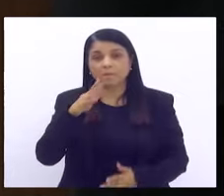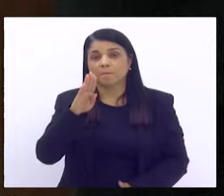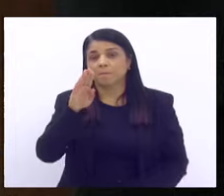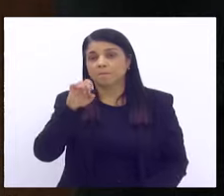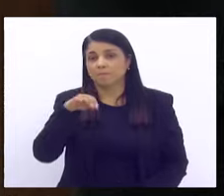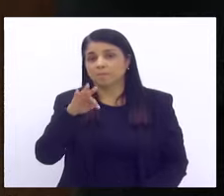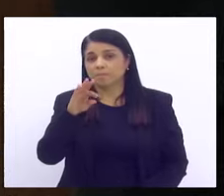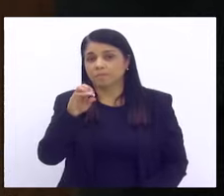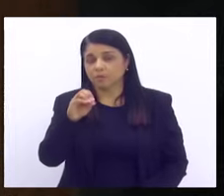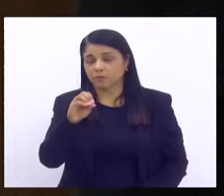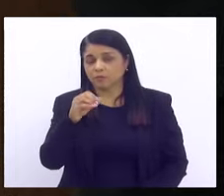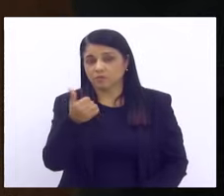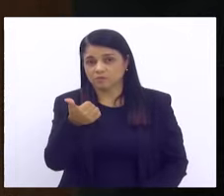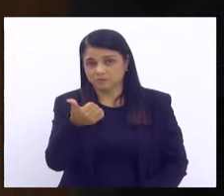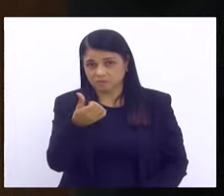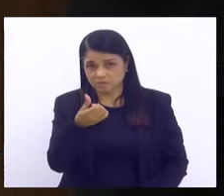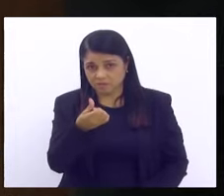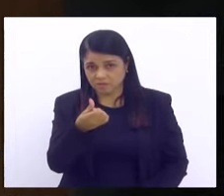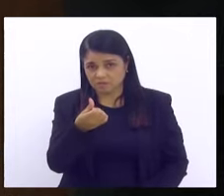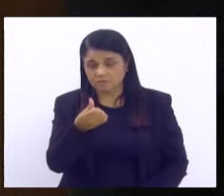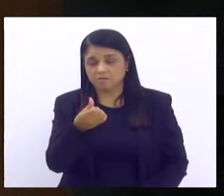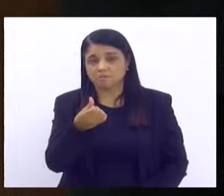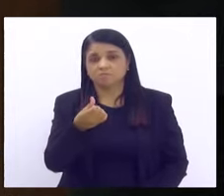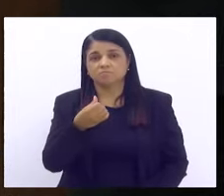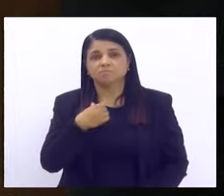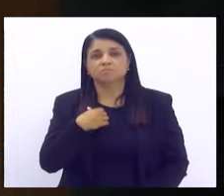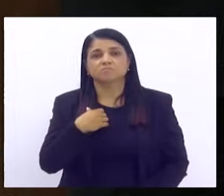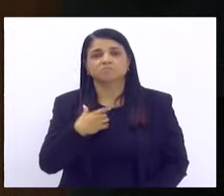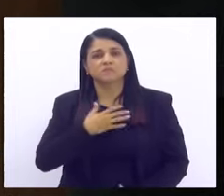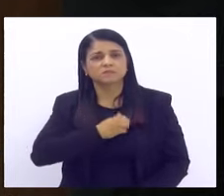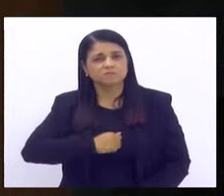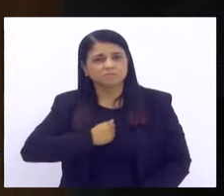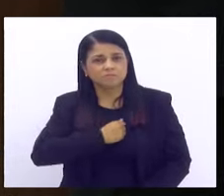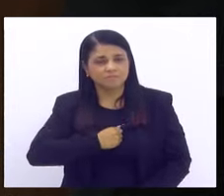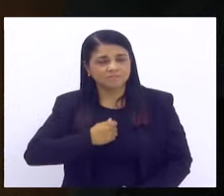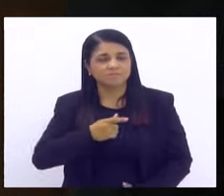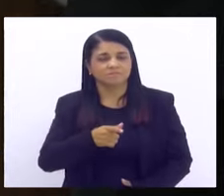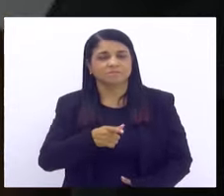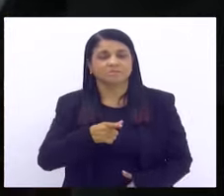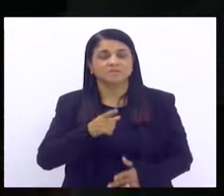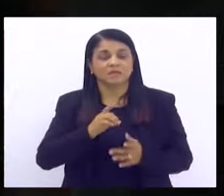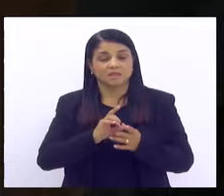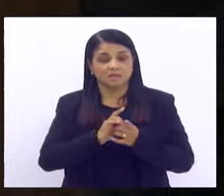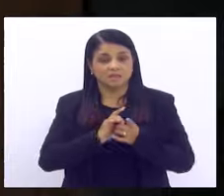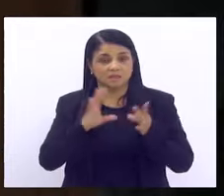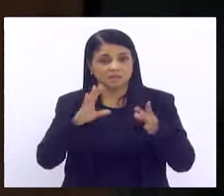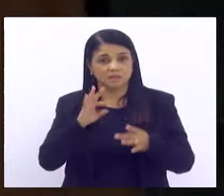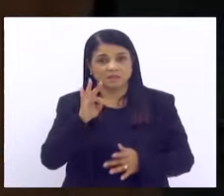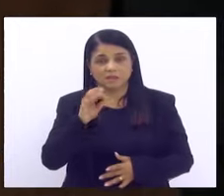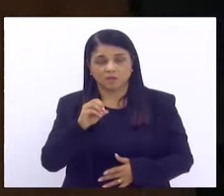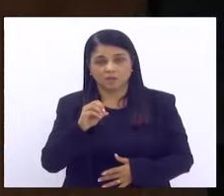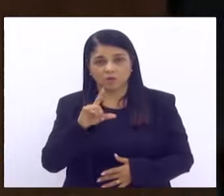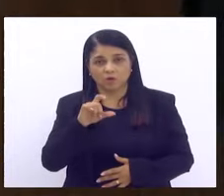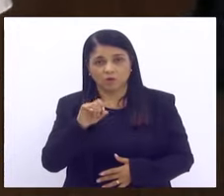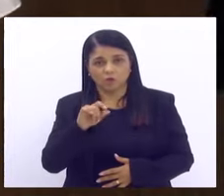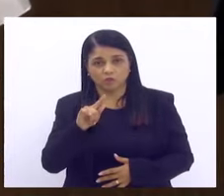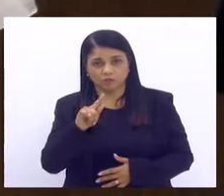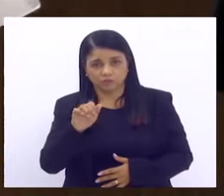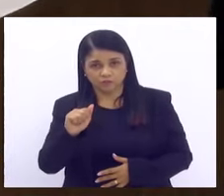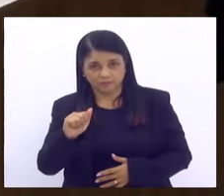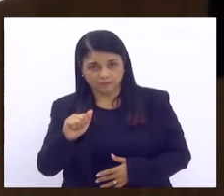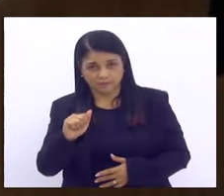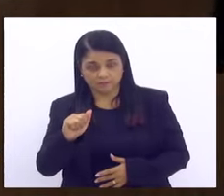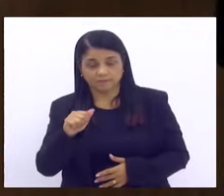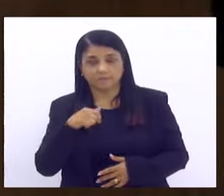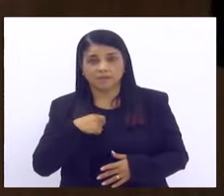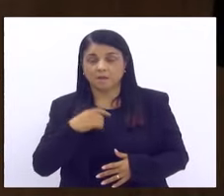saudosa memória, ele disse que a teologia da libertação era a pior heresia